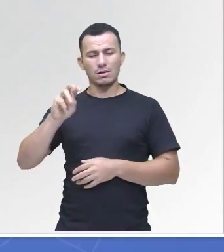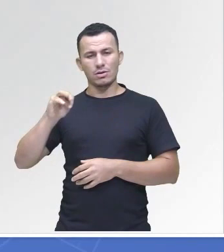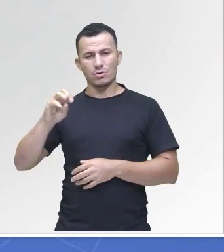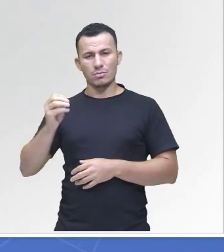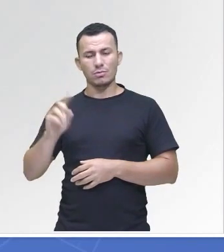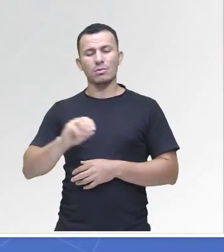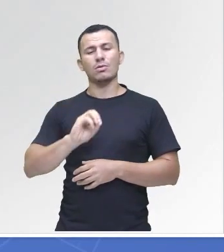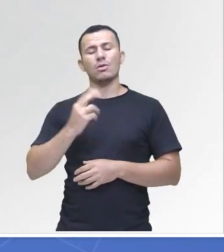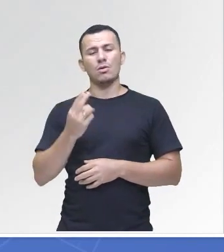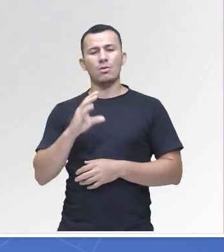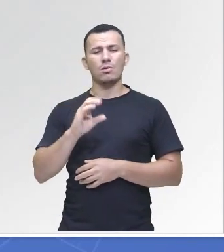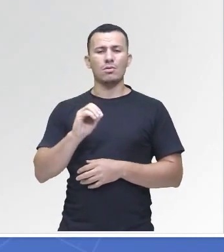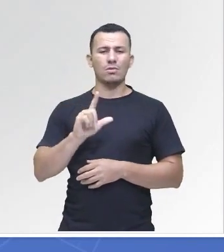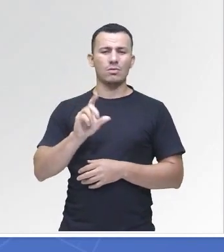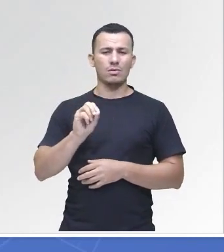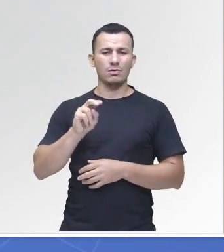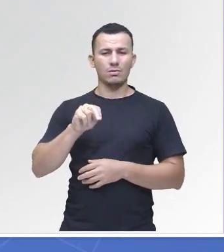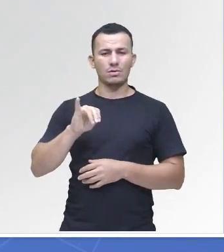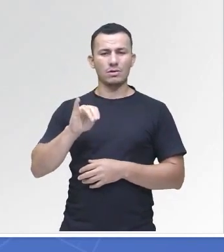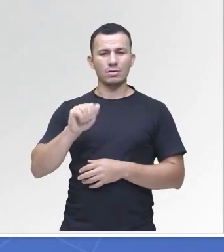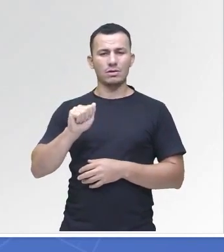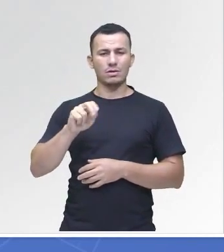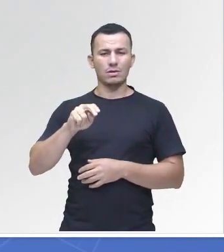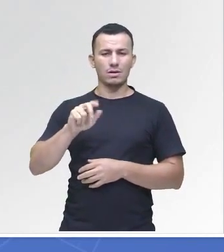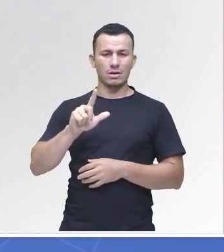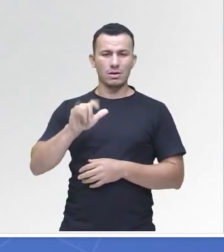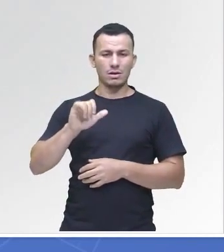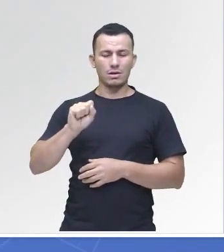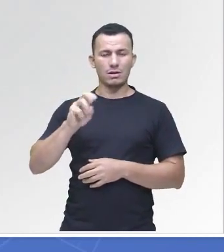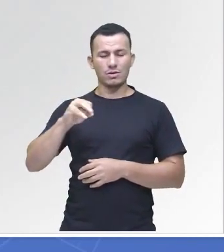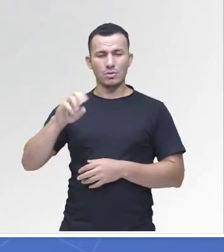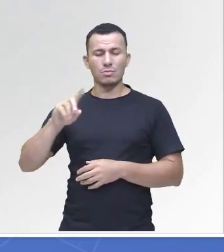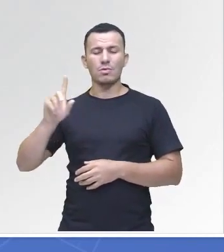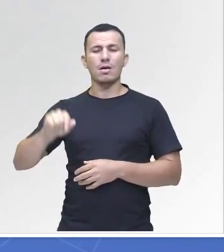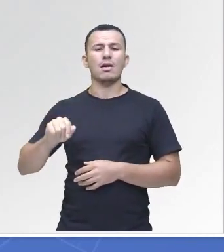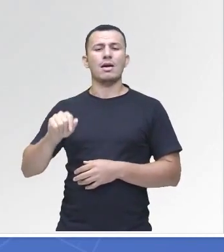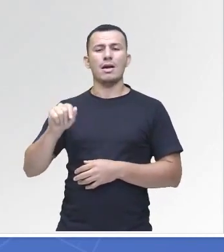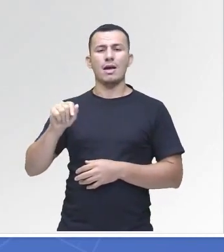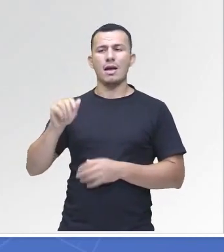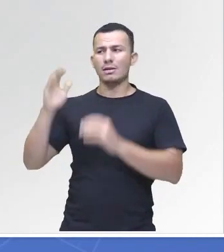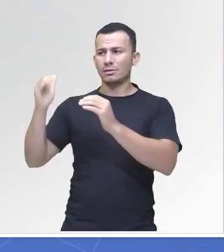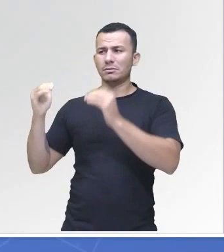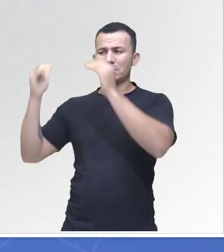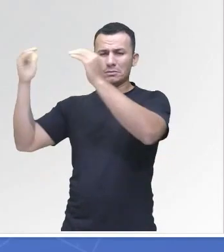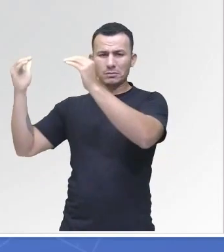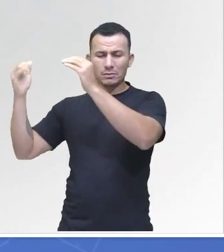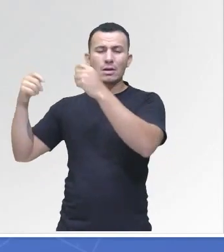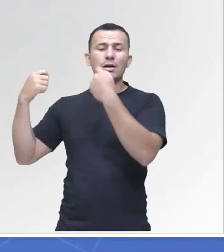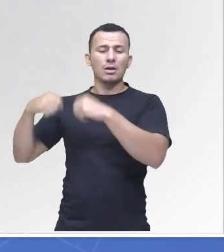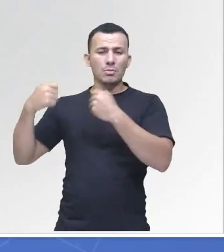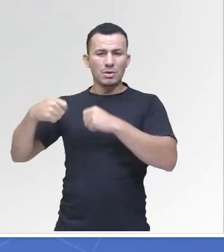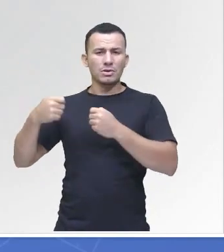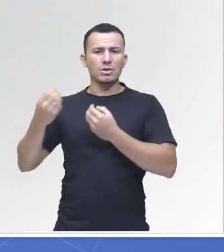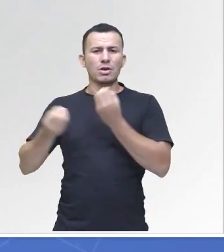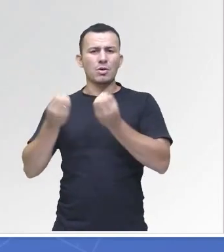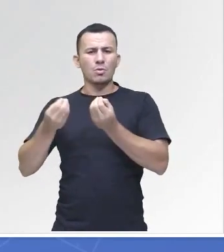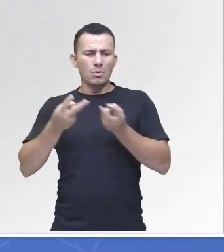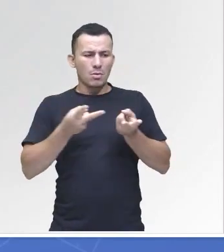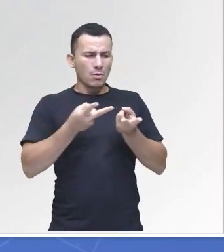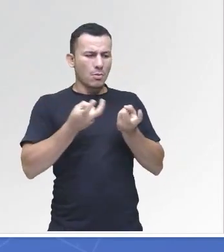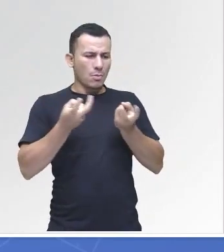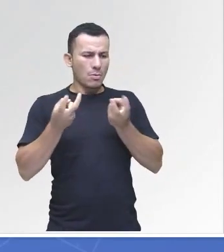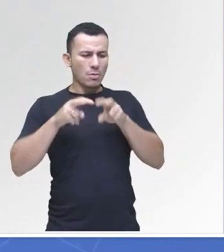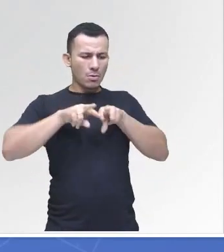potências europeias extremamente industrializadas vão precisar de mercados consumidores e